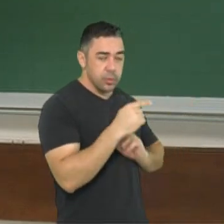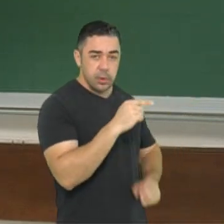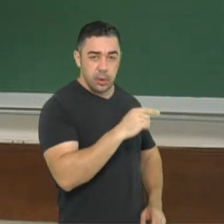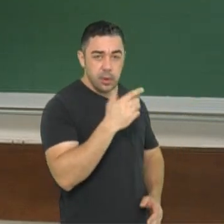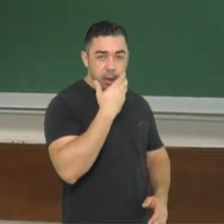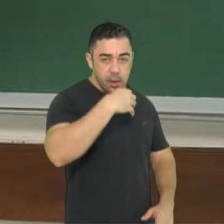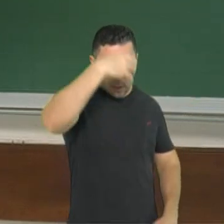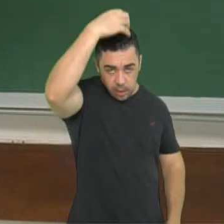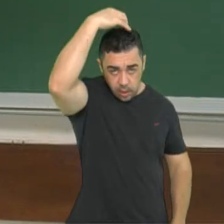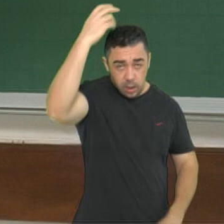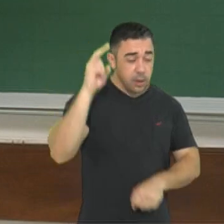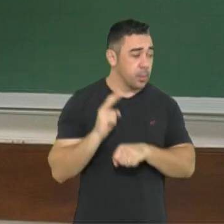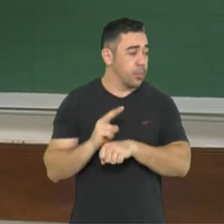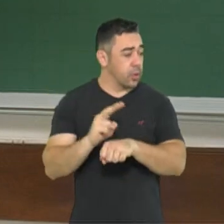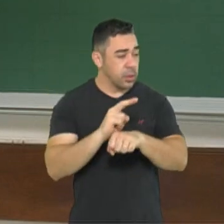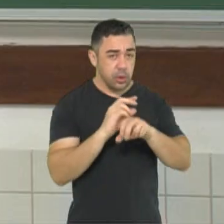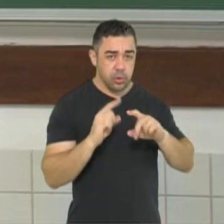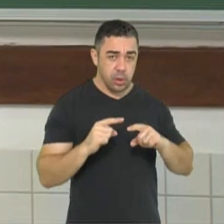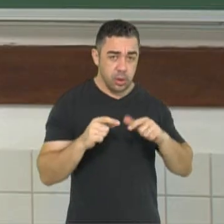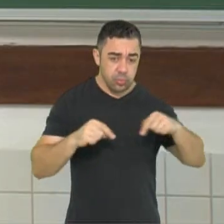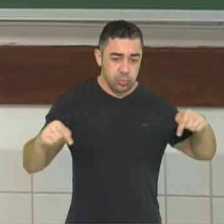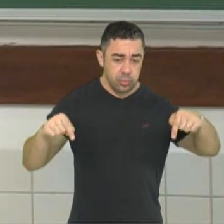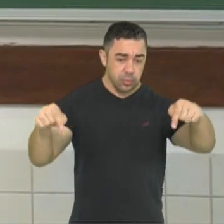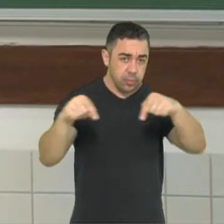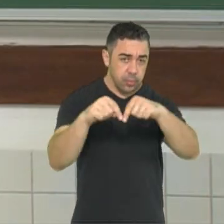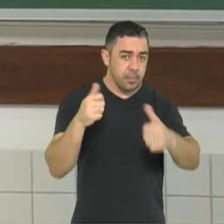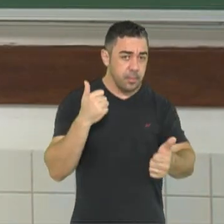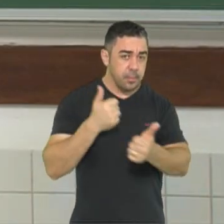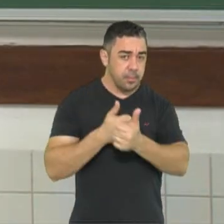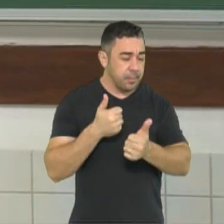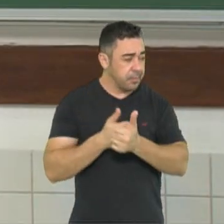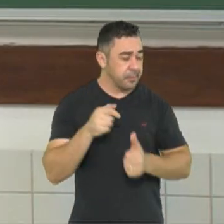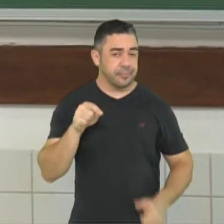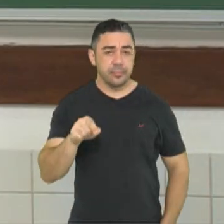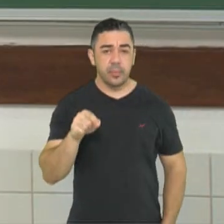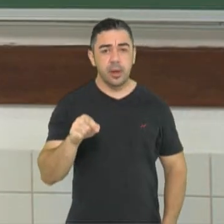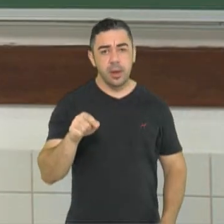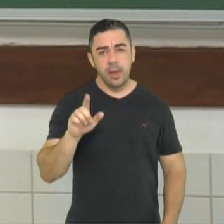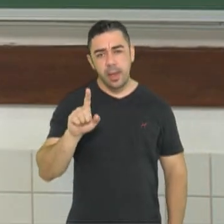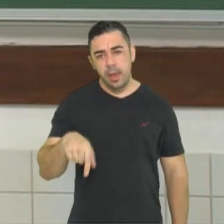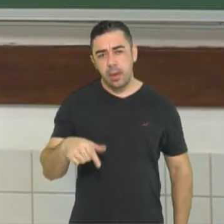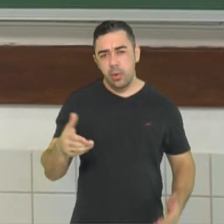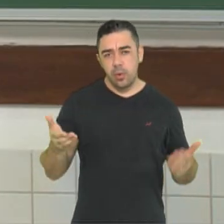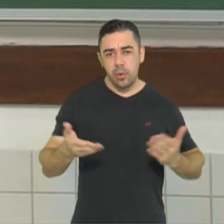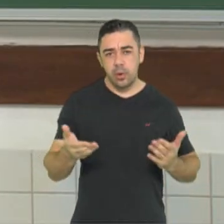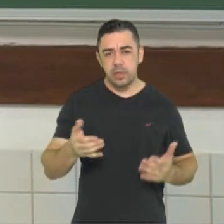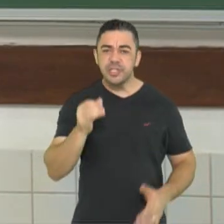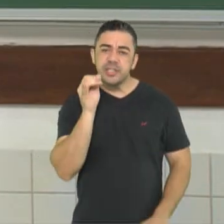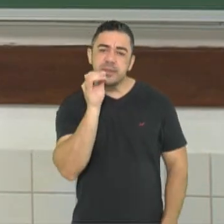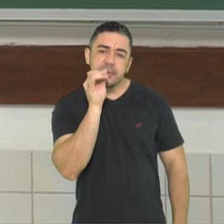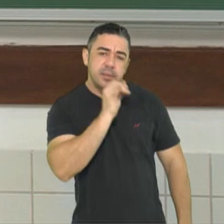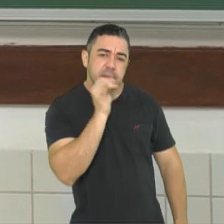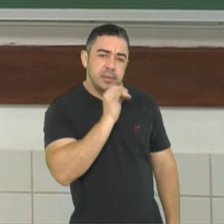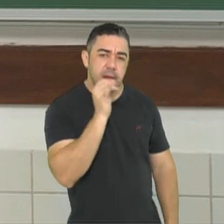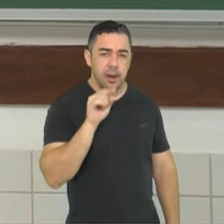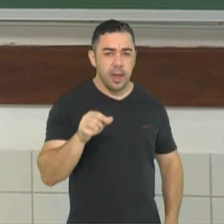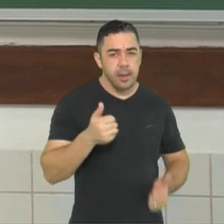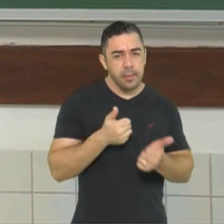Clovis proteger a sua região ali, próxima ao que seria na região itálica, a região do